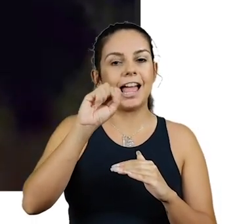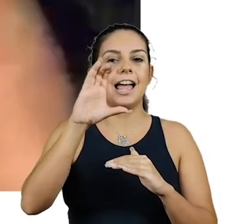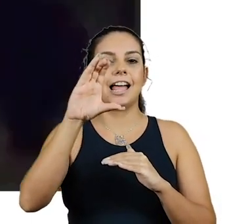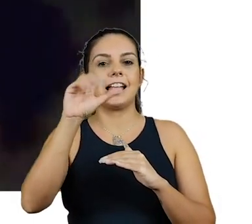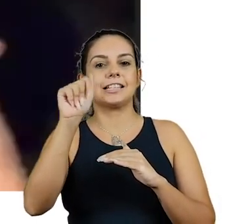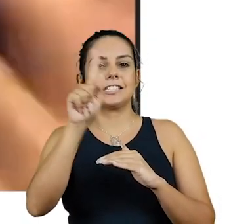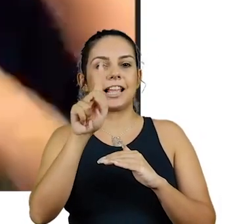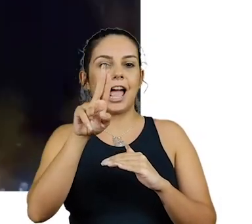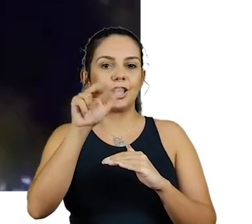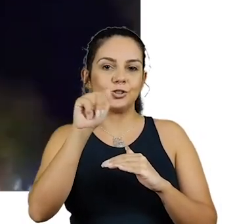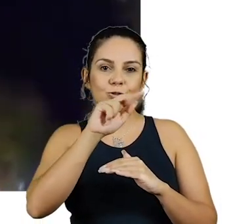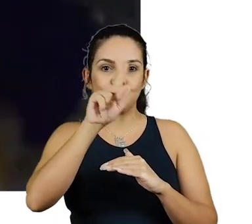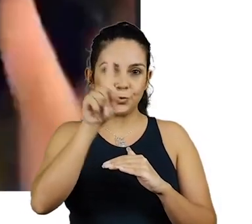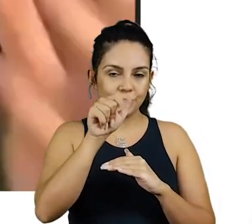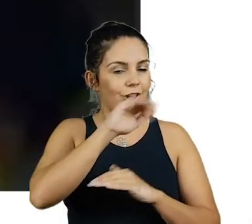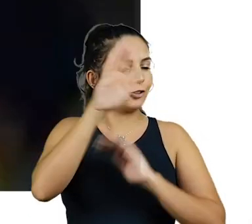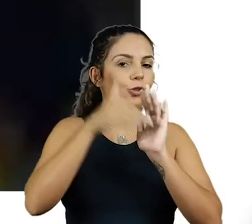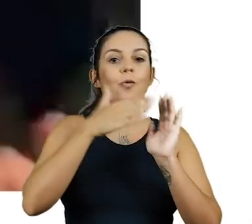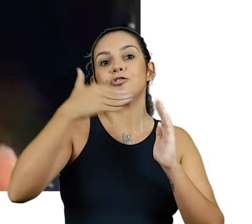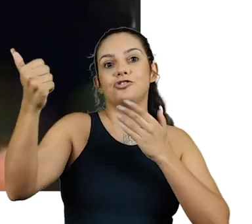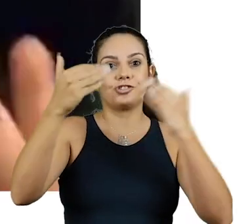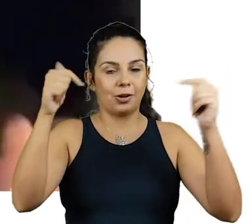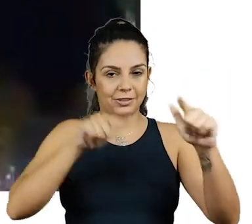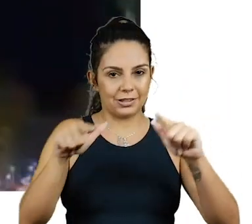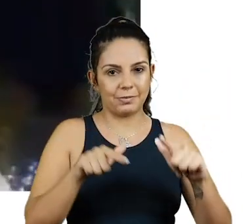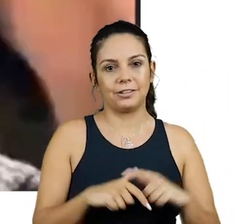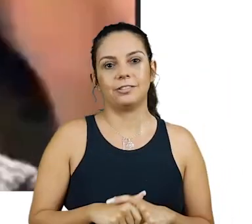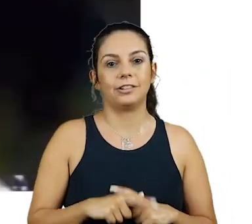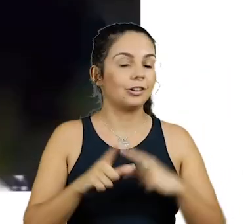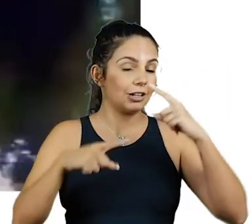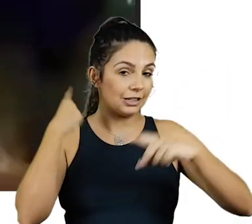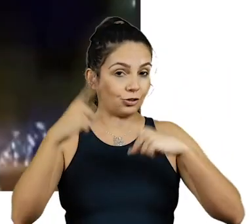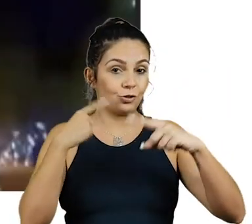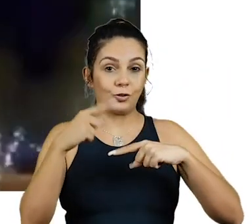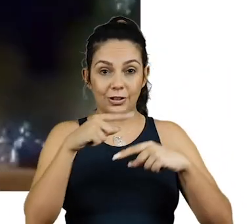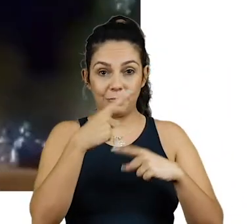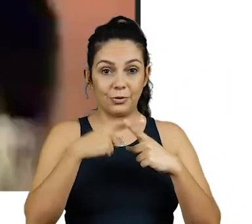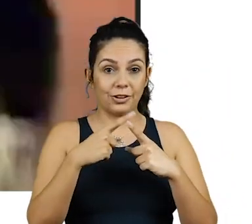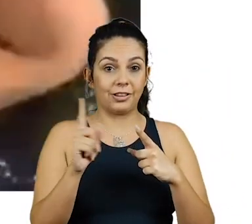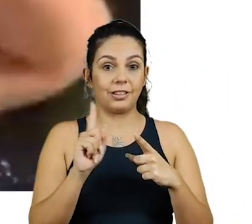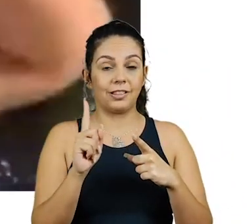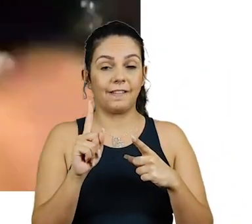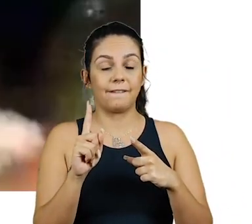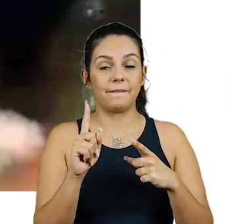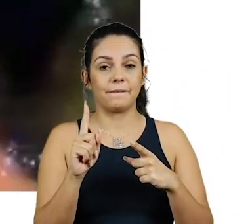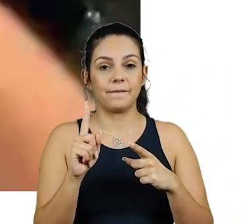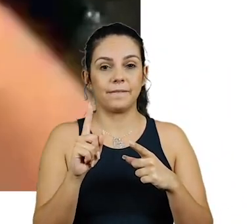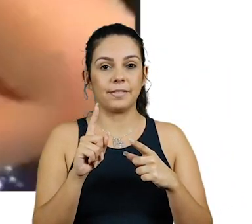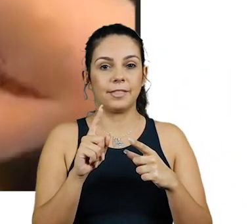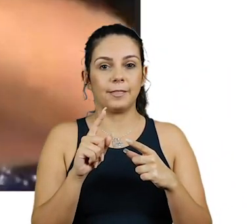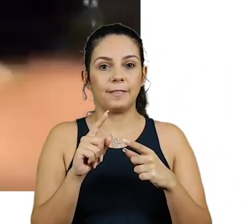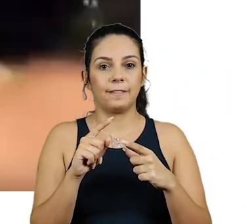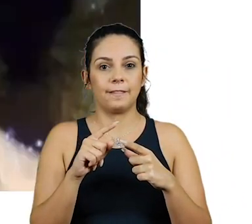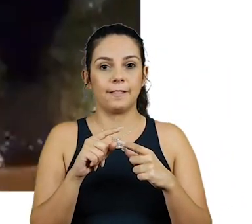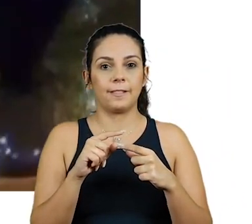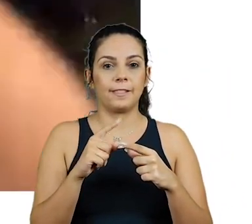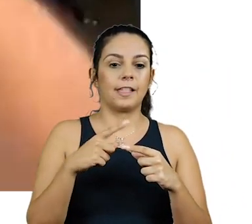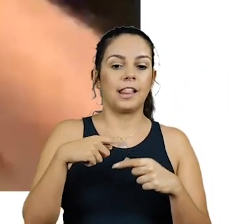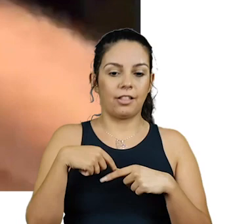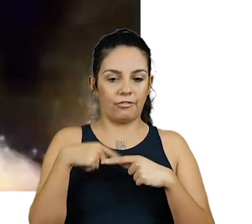quer gravar com ela, e ela volta a ser tal. Mas a carreira de Elza é uma coisa doida, é uma carreira que não era para ter dado certo, porque é assim, ó, vai,